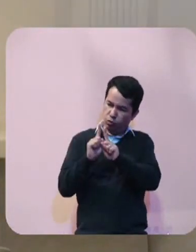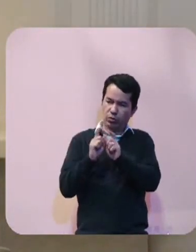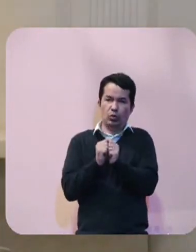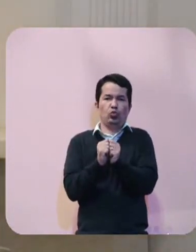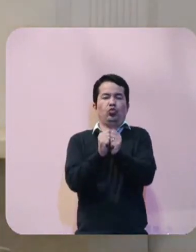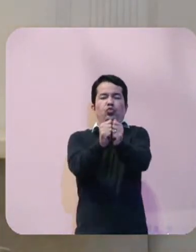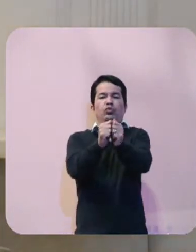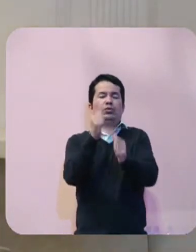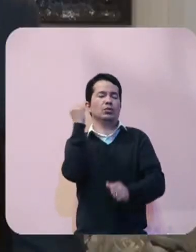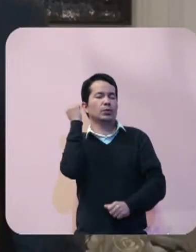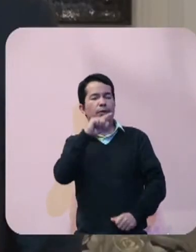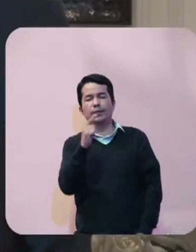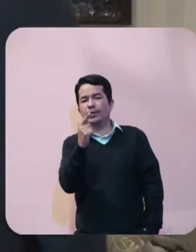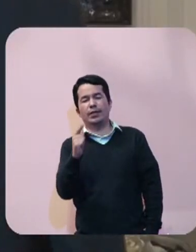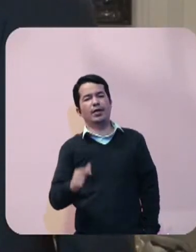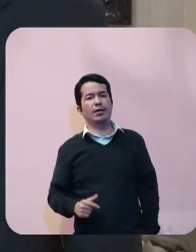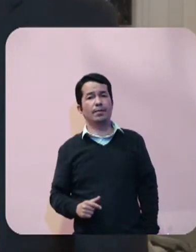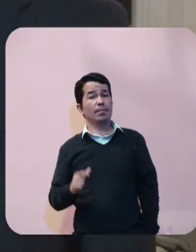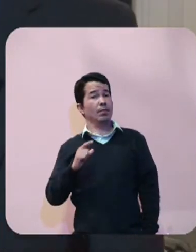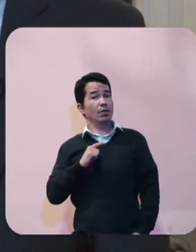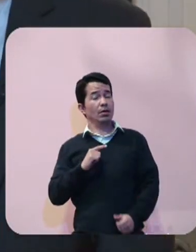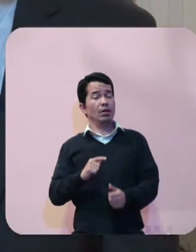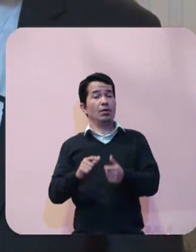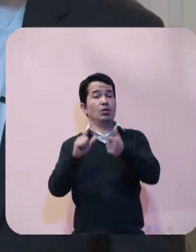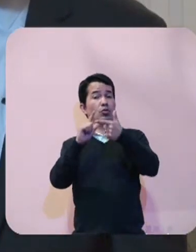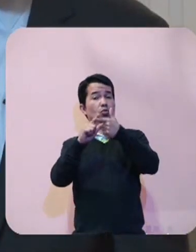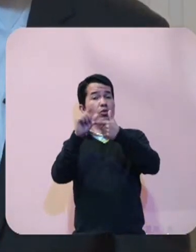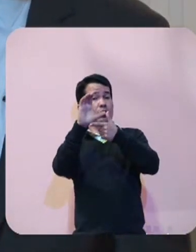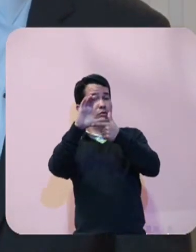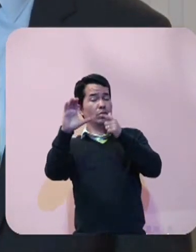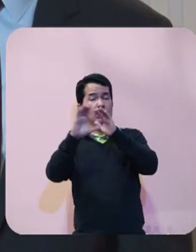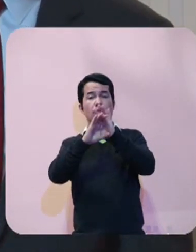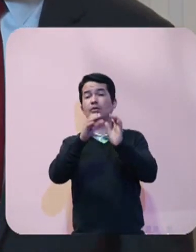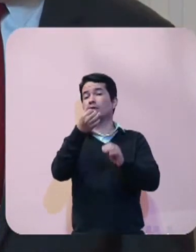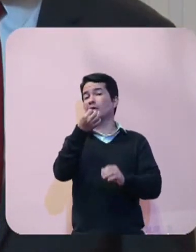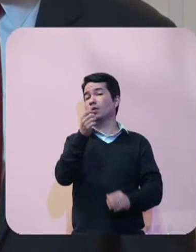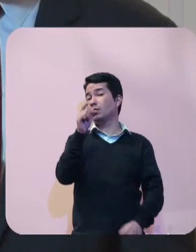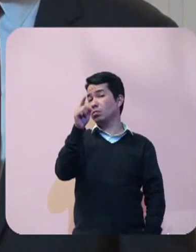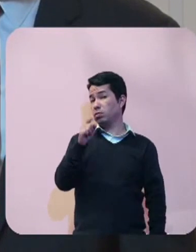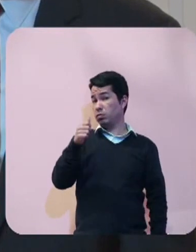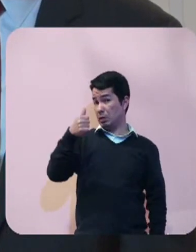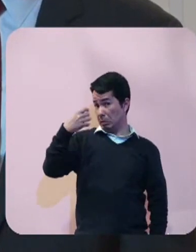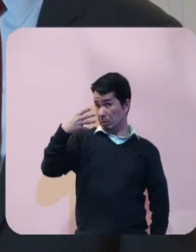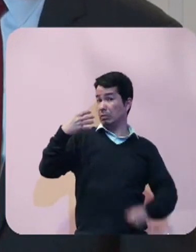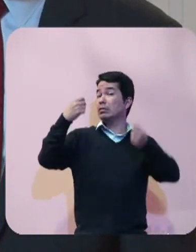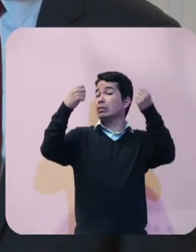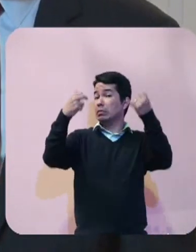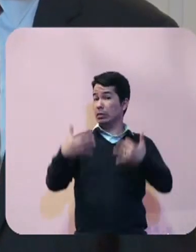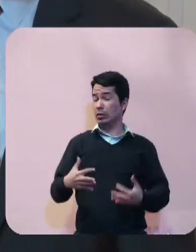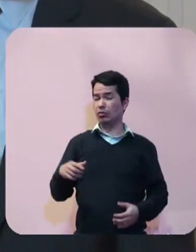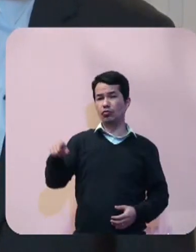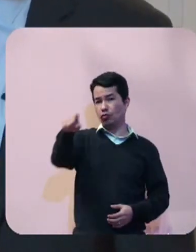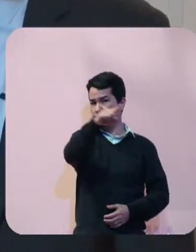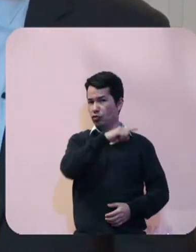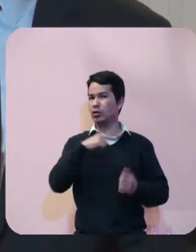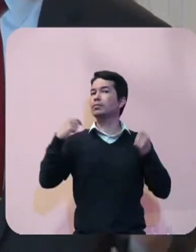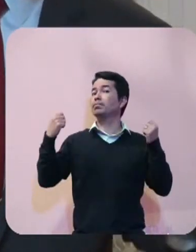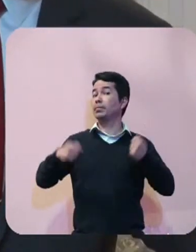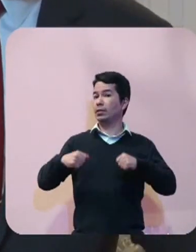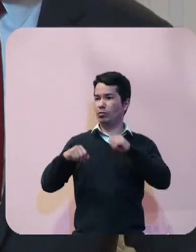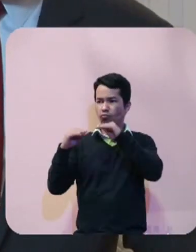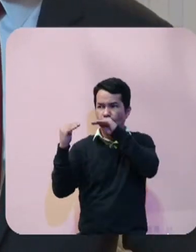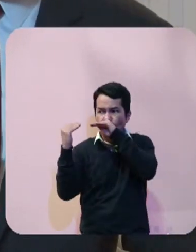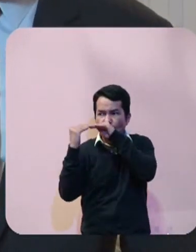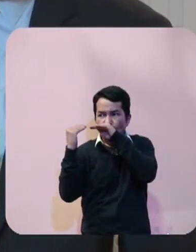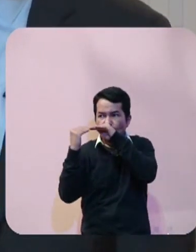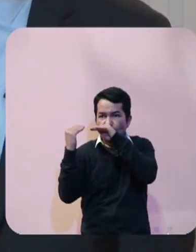Coríntios 6,14. Não se ponham em julgo desigual com descrentes, pois o que tem em comum a justiça